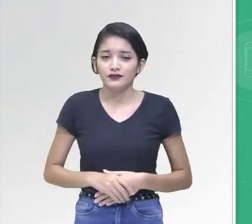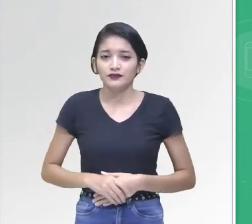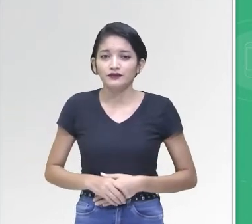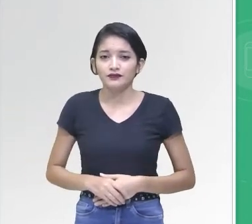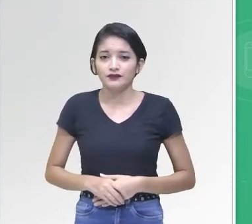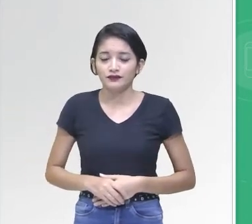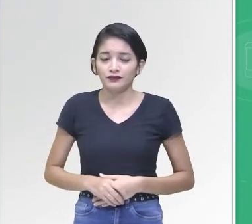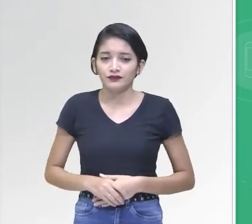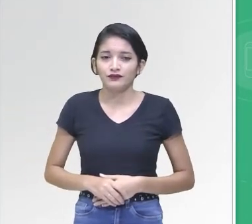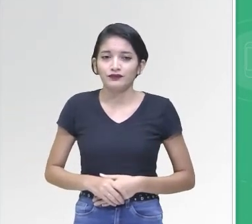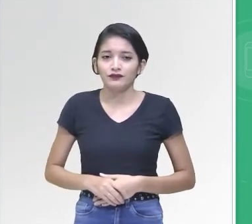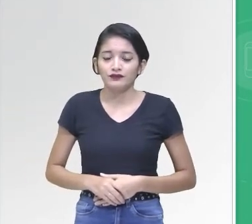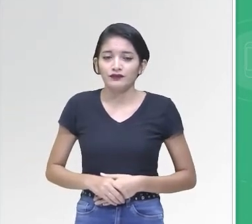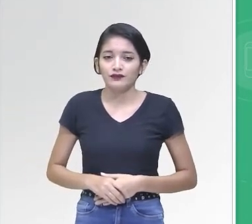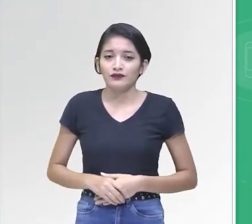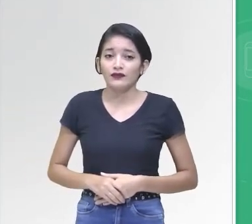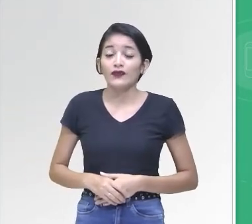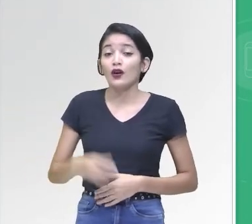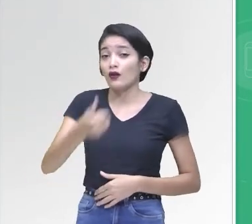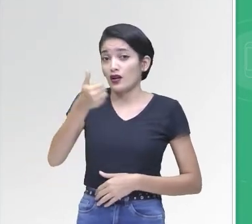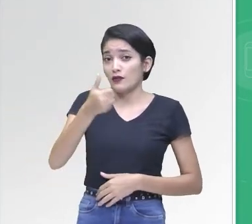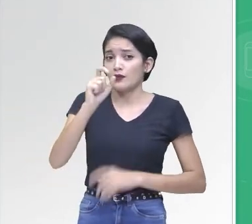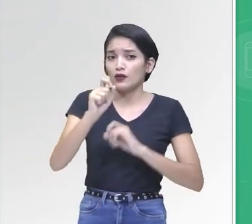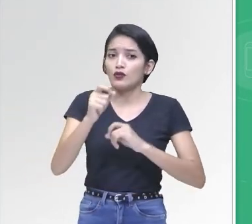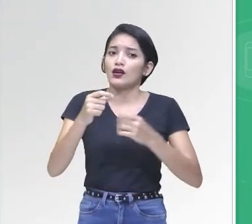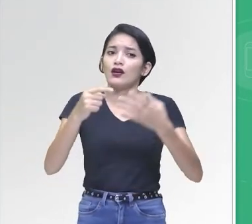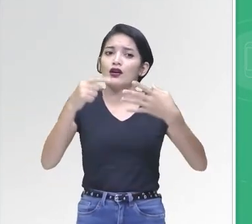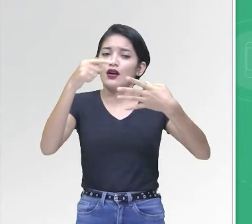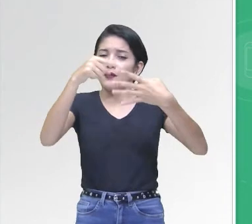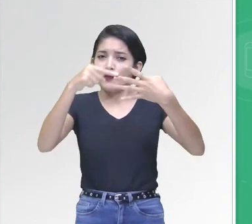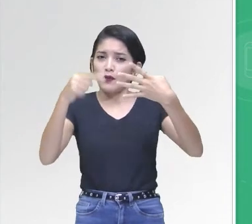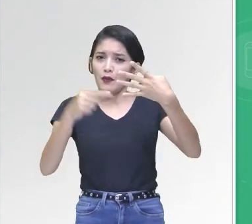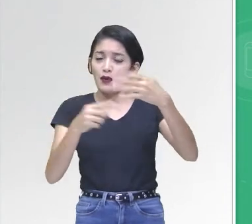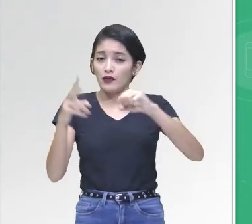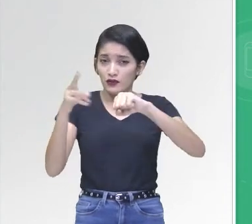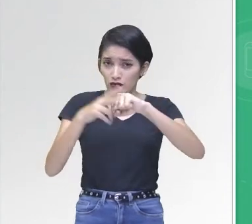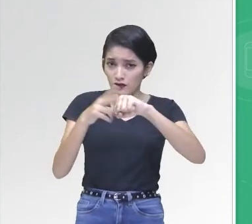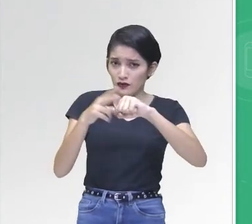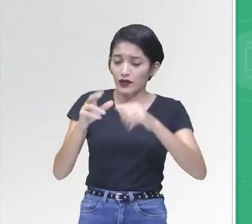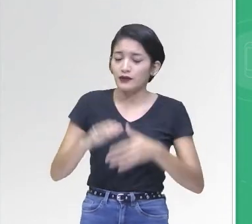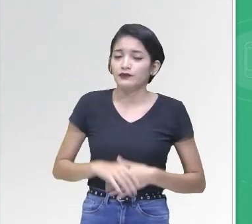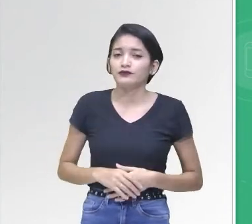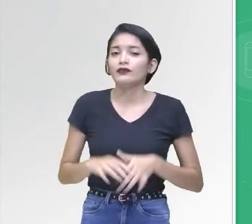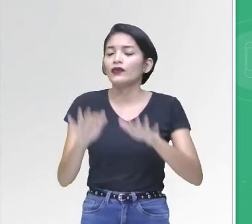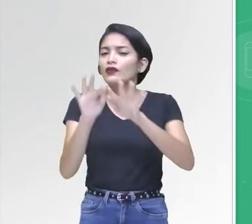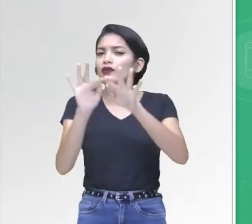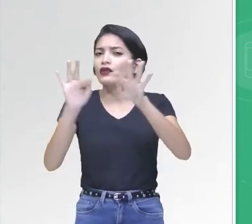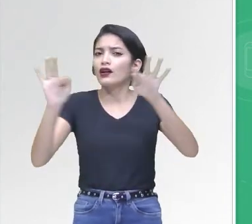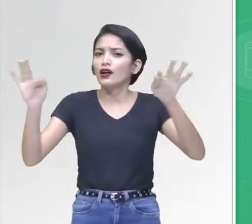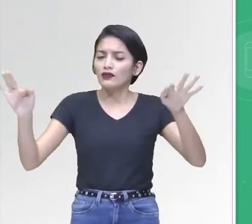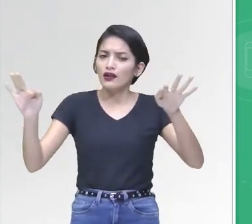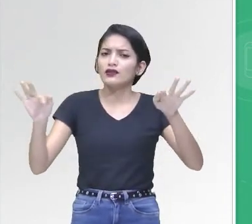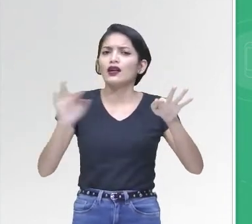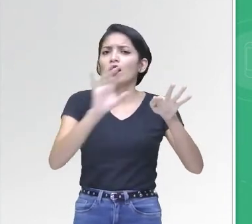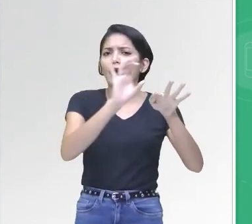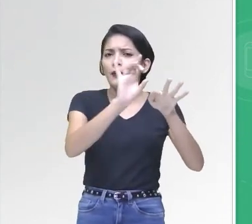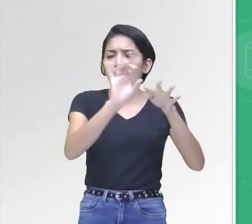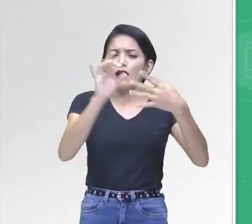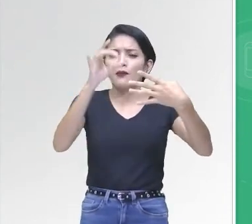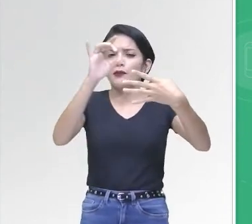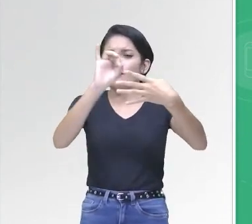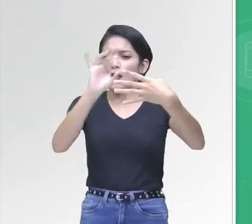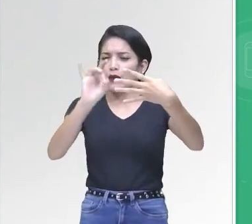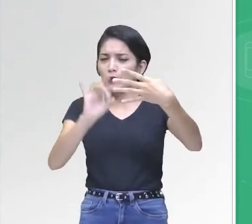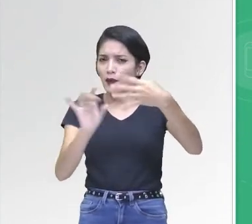outro. Não. Dessa questão aqui são quatro verbos. E aí a frase, ela vai, cada frase, ela